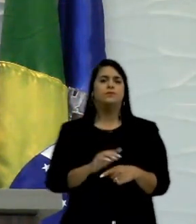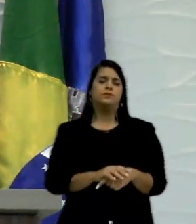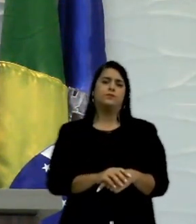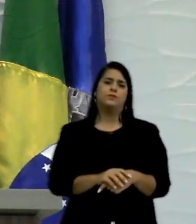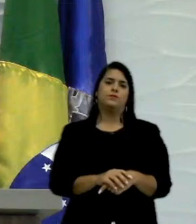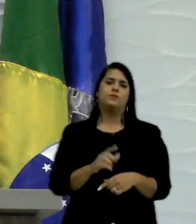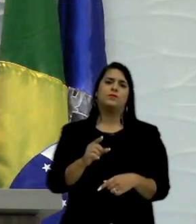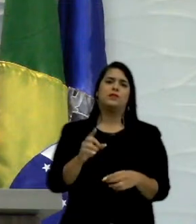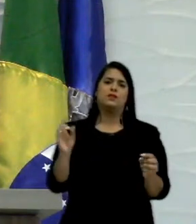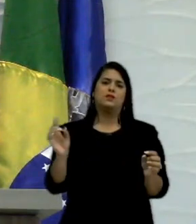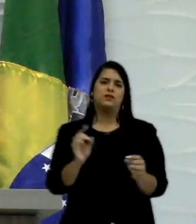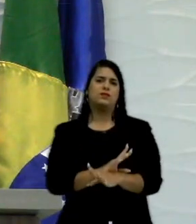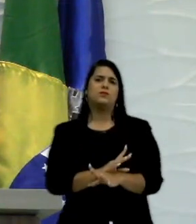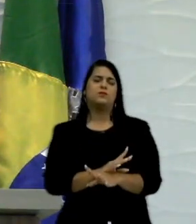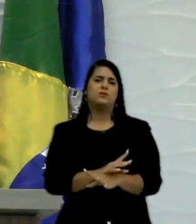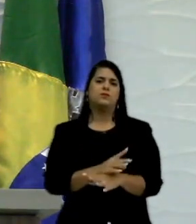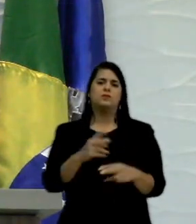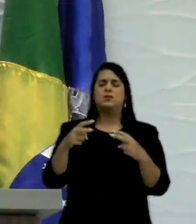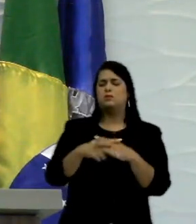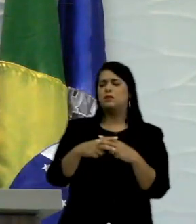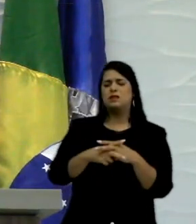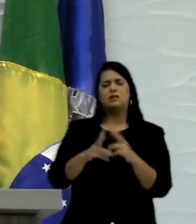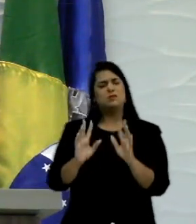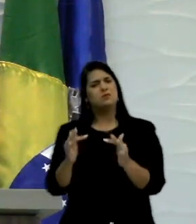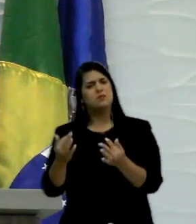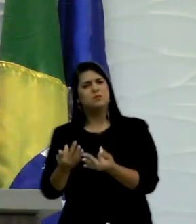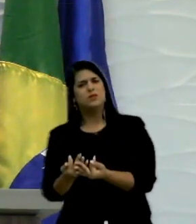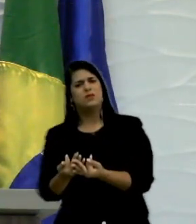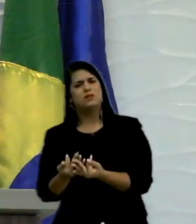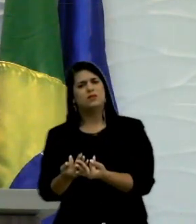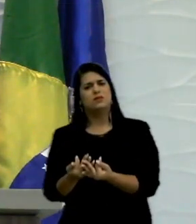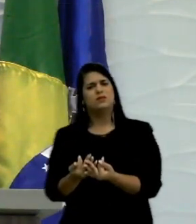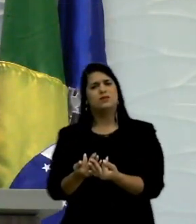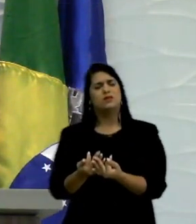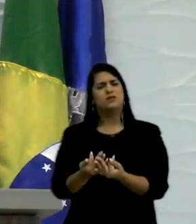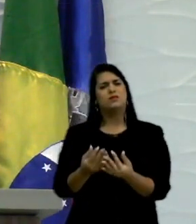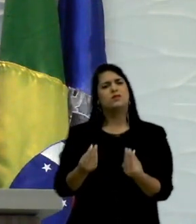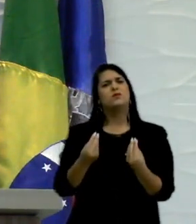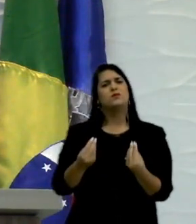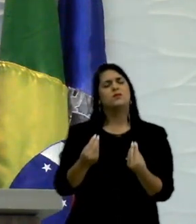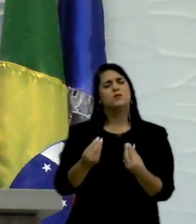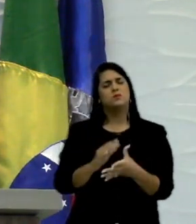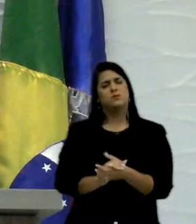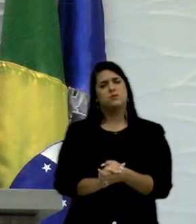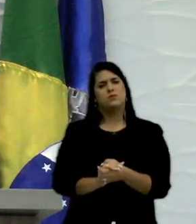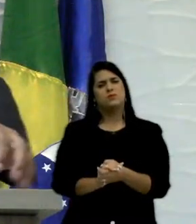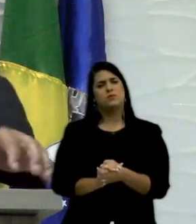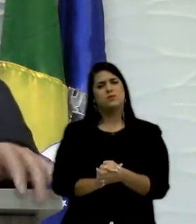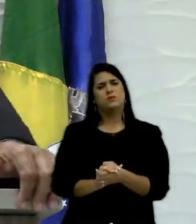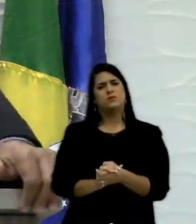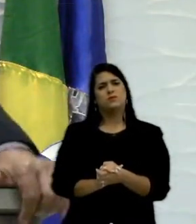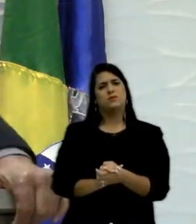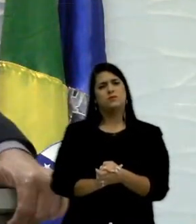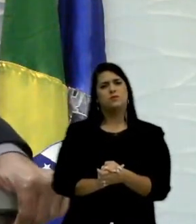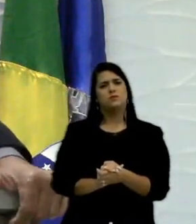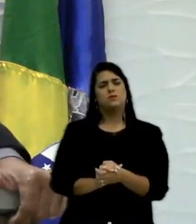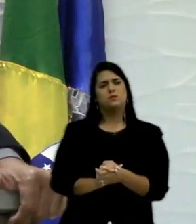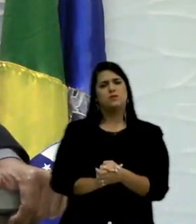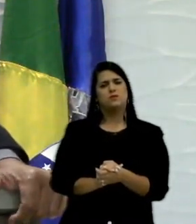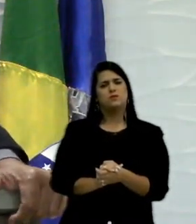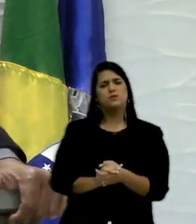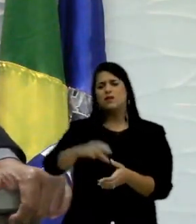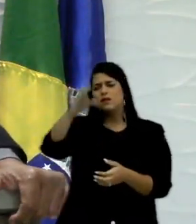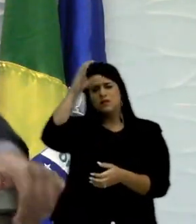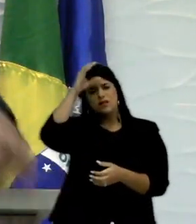ter cargo. Aí fica brigando família brigando. Pode olhar. Tio brigando com o sobrinho,